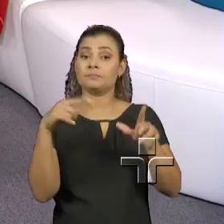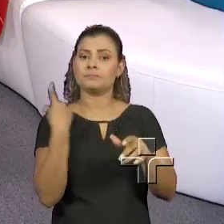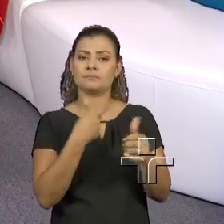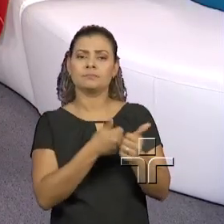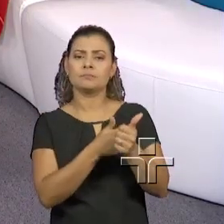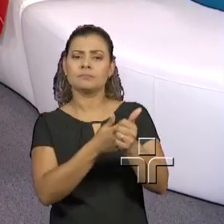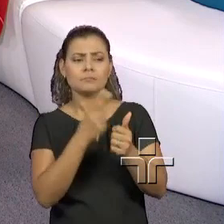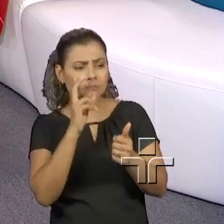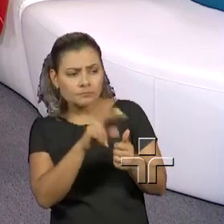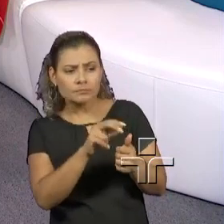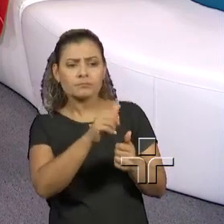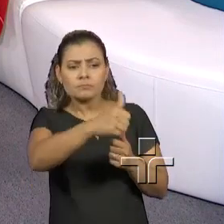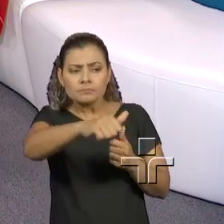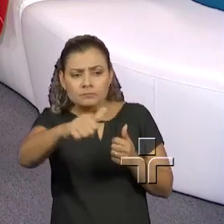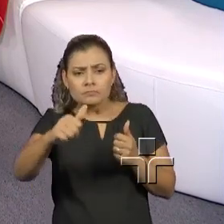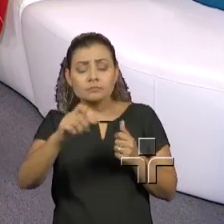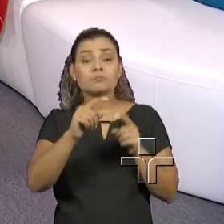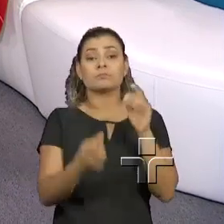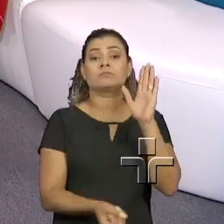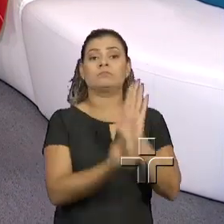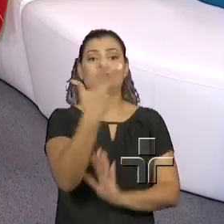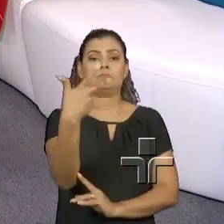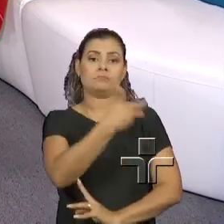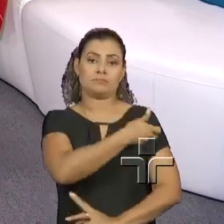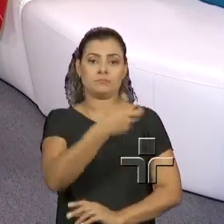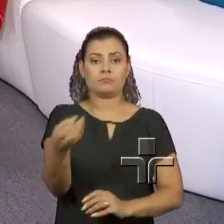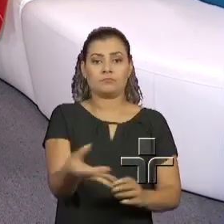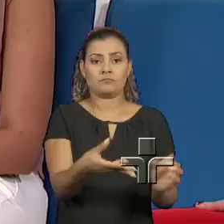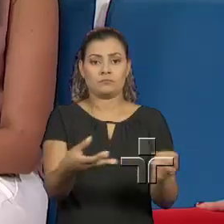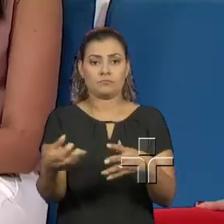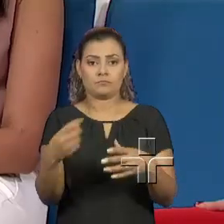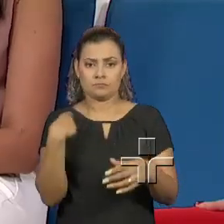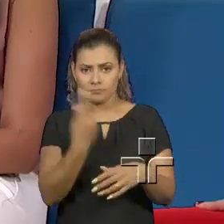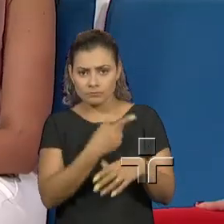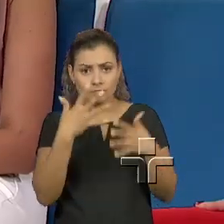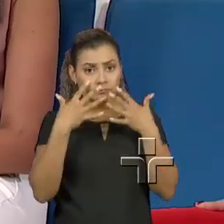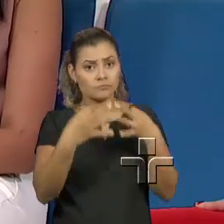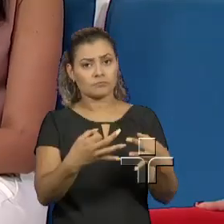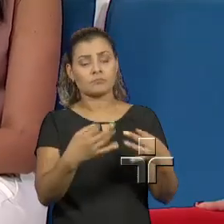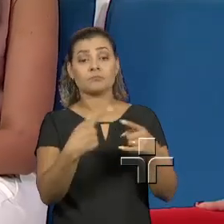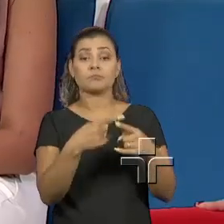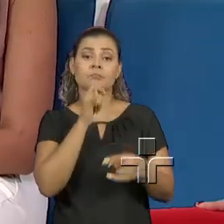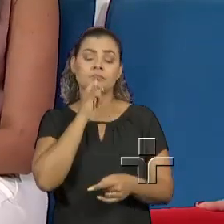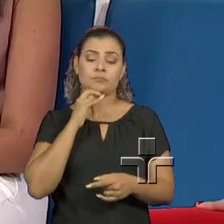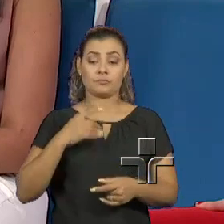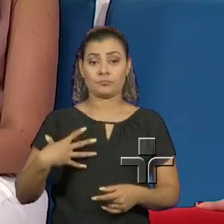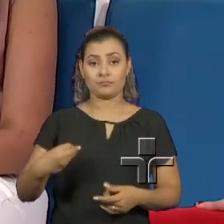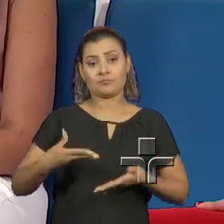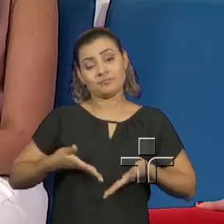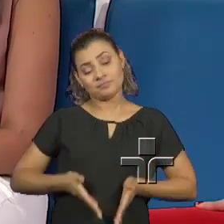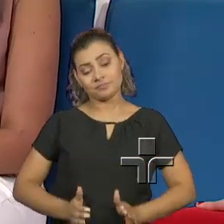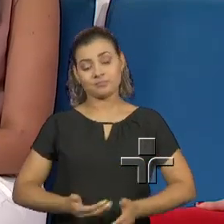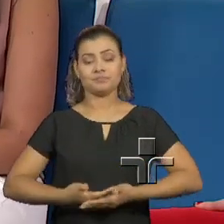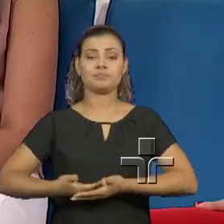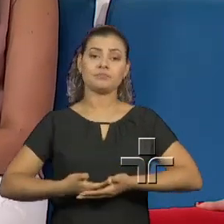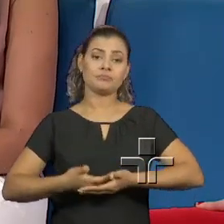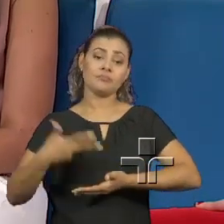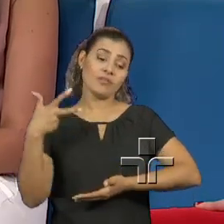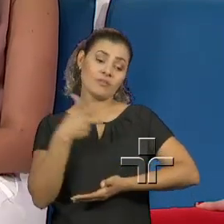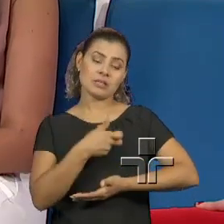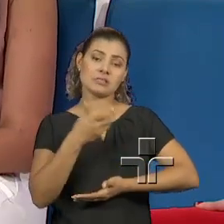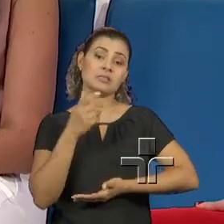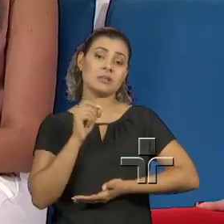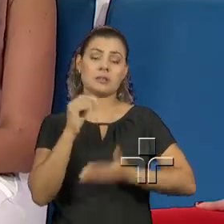acompanhar o surgimento de novas vacinas, né? Precisa estar atento a isso, porque às vezes quando o filho nasce, as vacinas